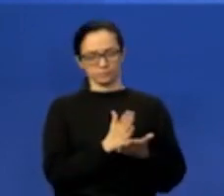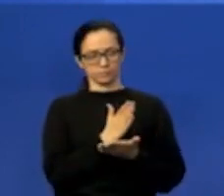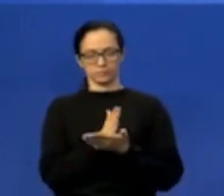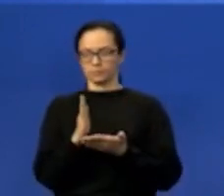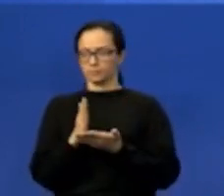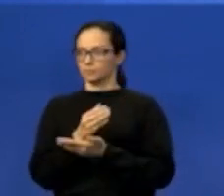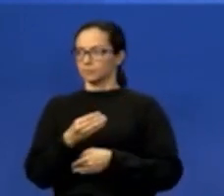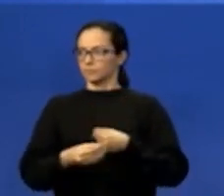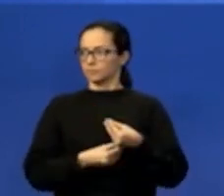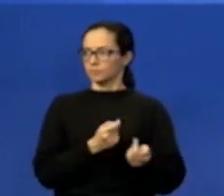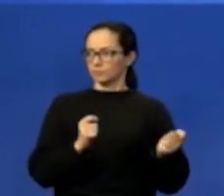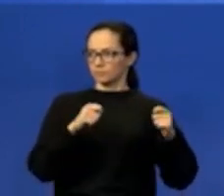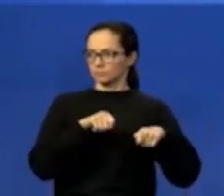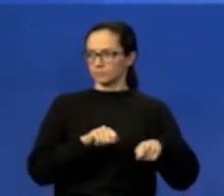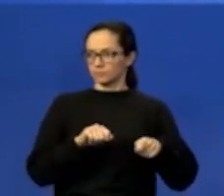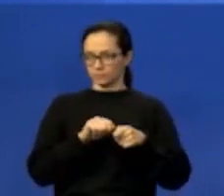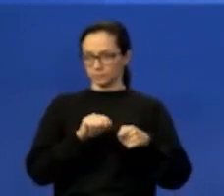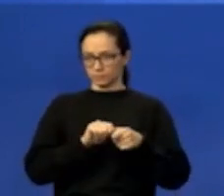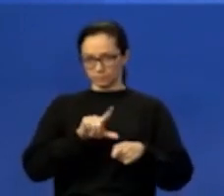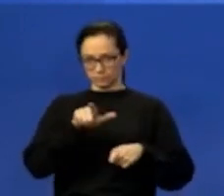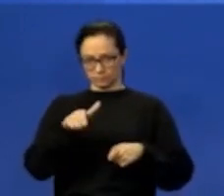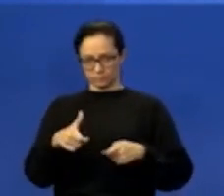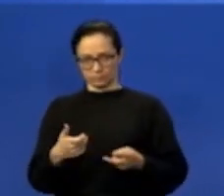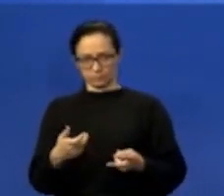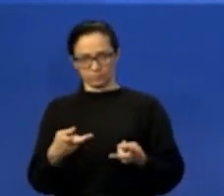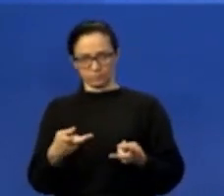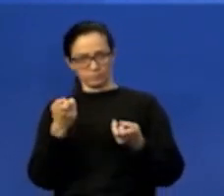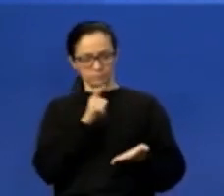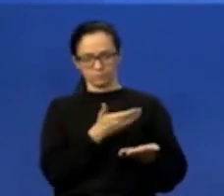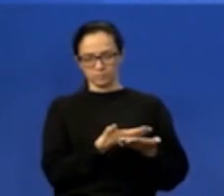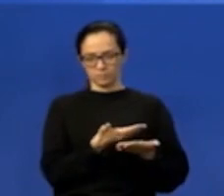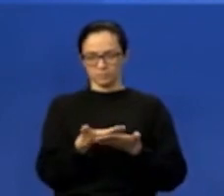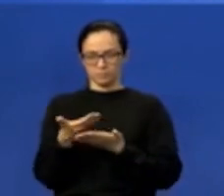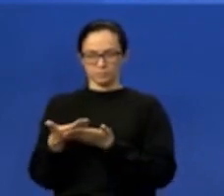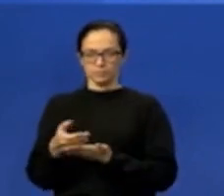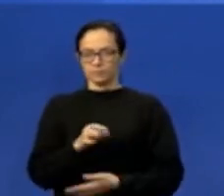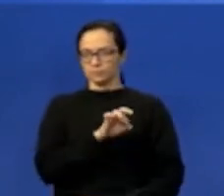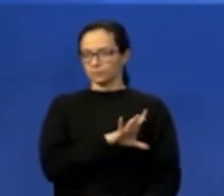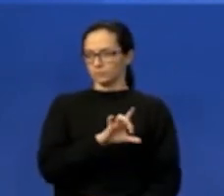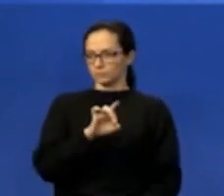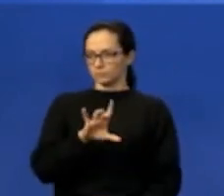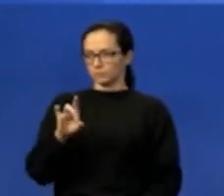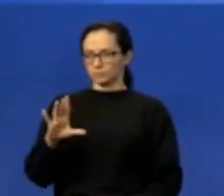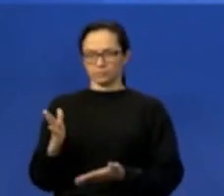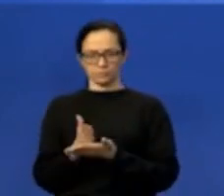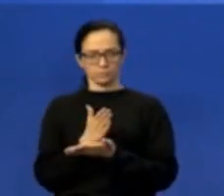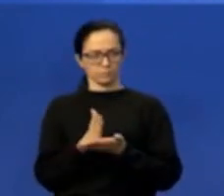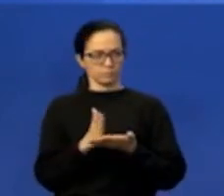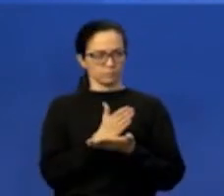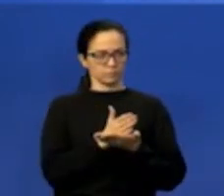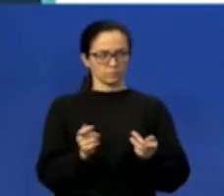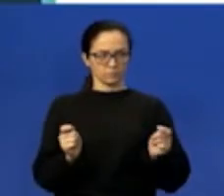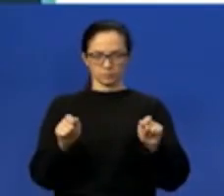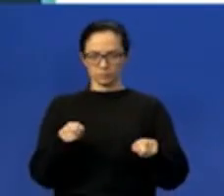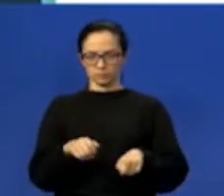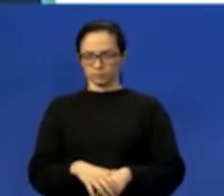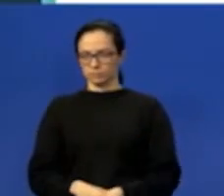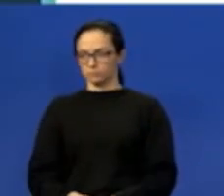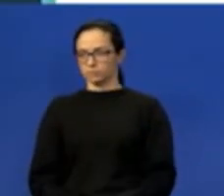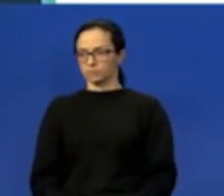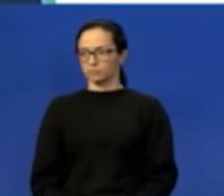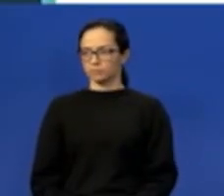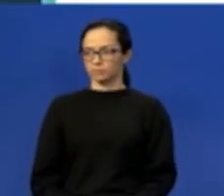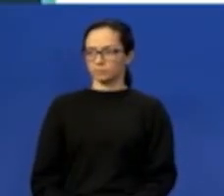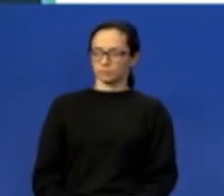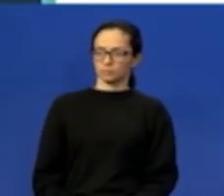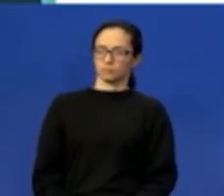células do sangue e depois para a gente poder, então, estudar cada uma separadamente. Esse